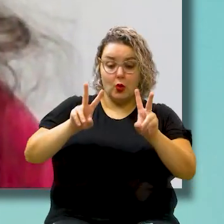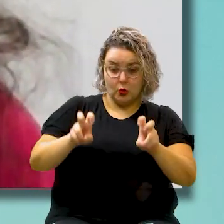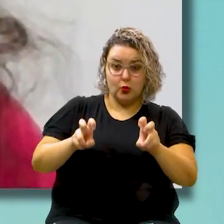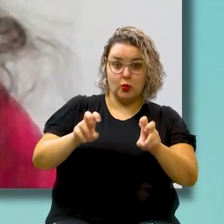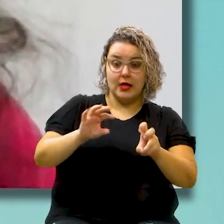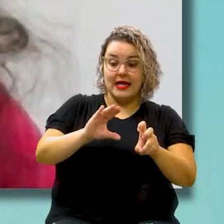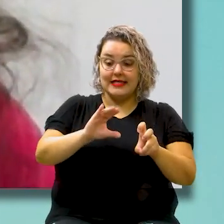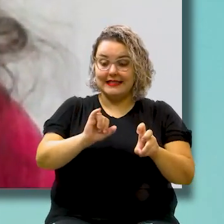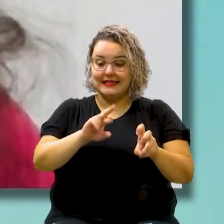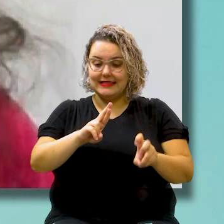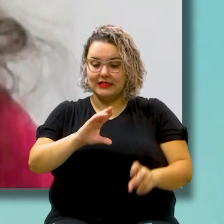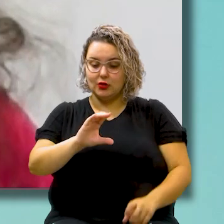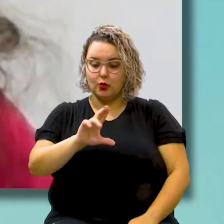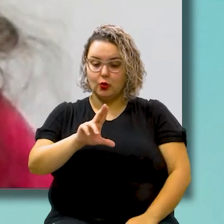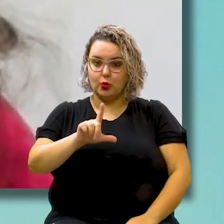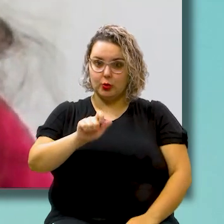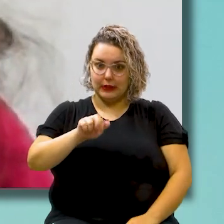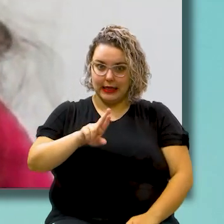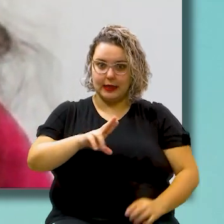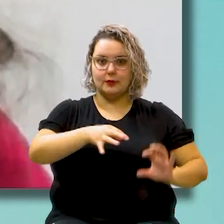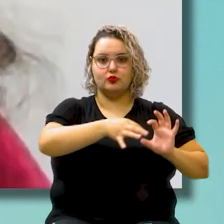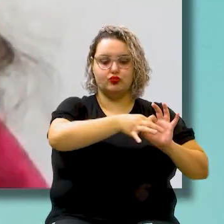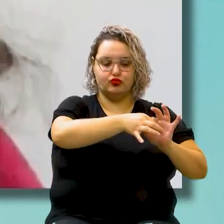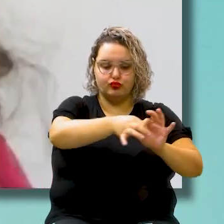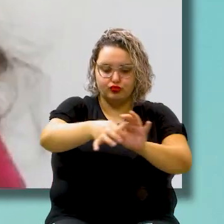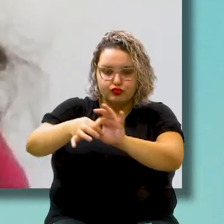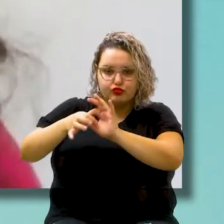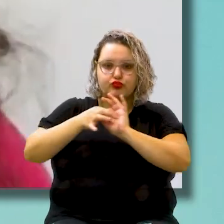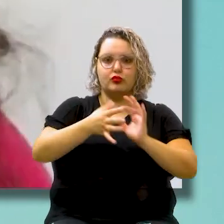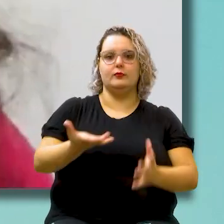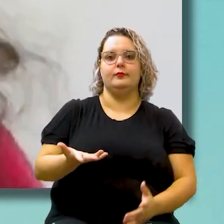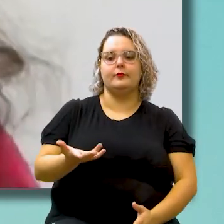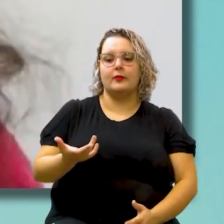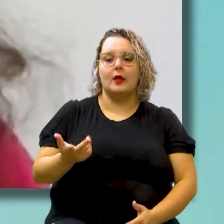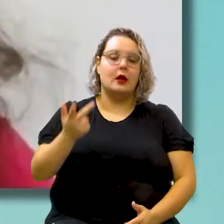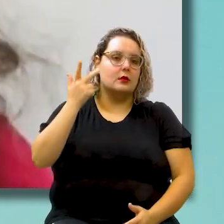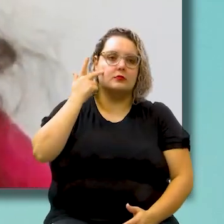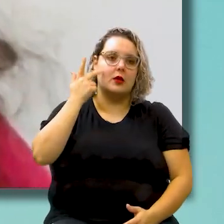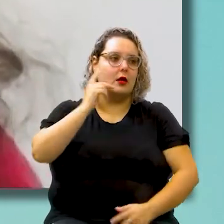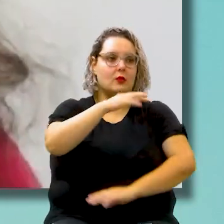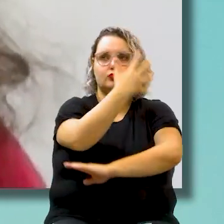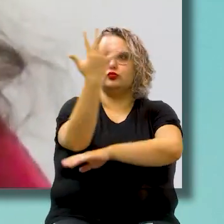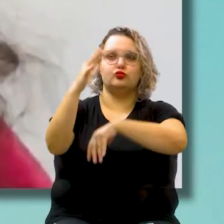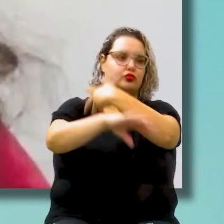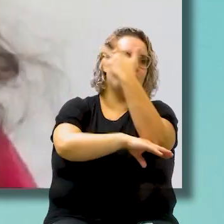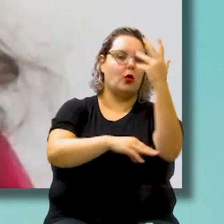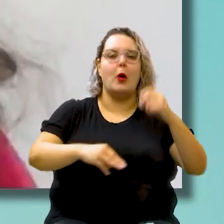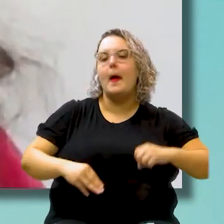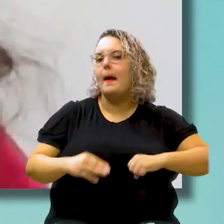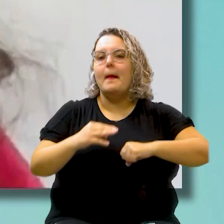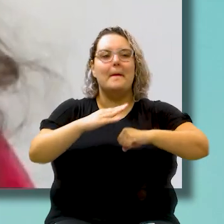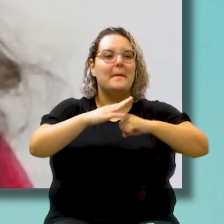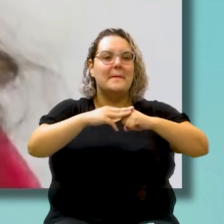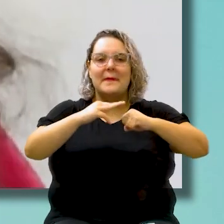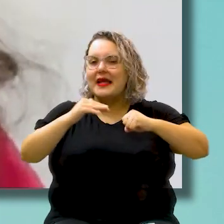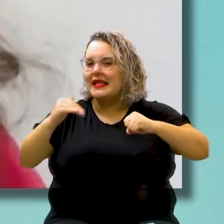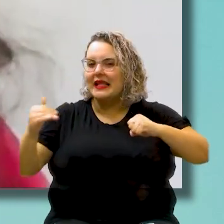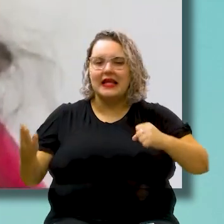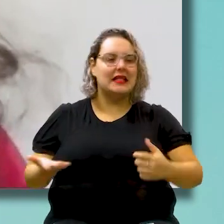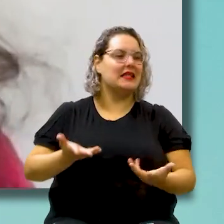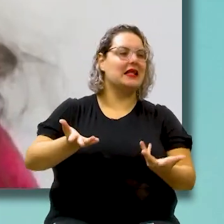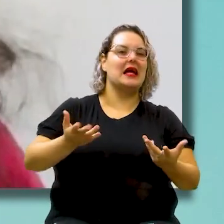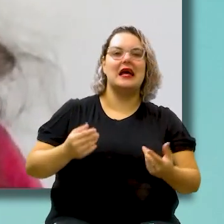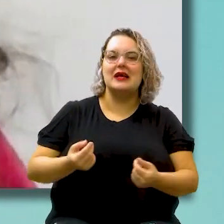termo circular é muito importante porque nós estamos acostumados, né, a pegar um recurso lá na natureza, um mineral, uma planta,